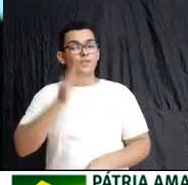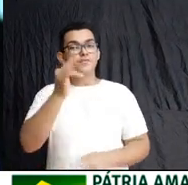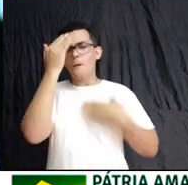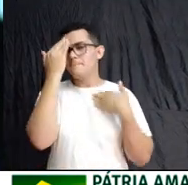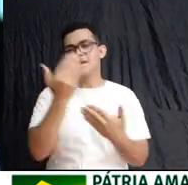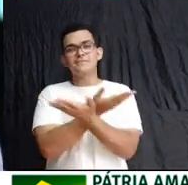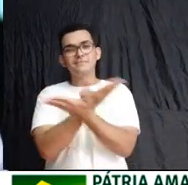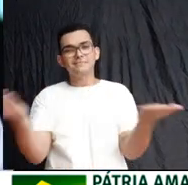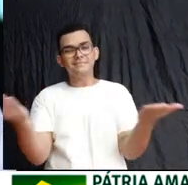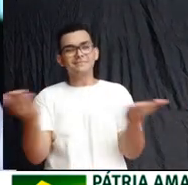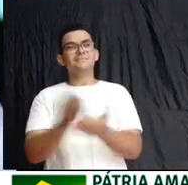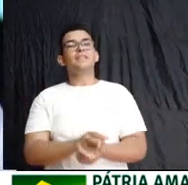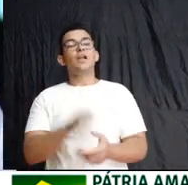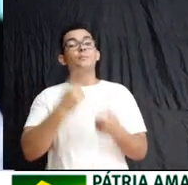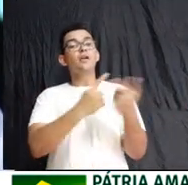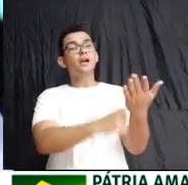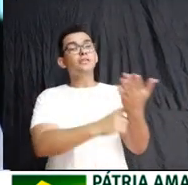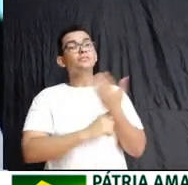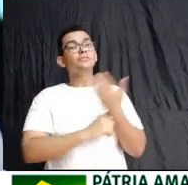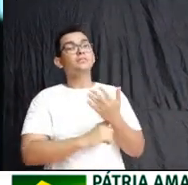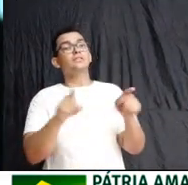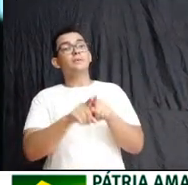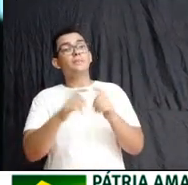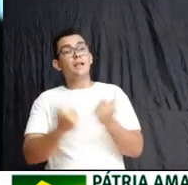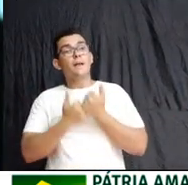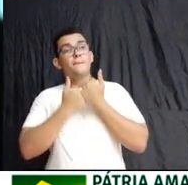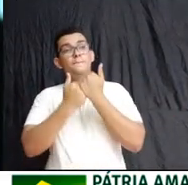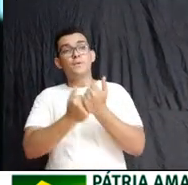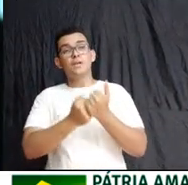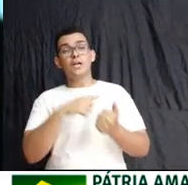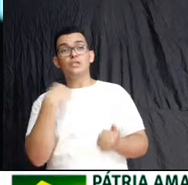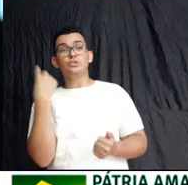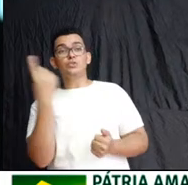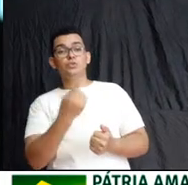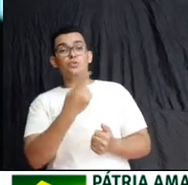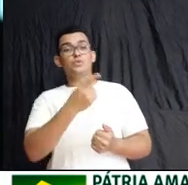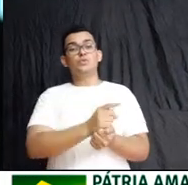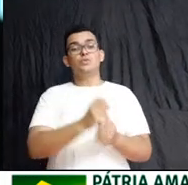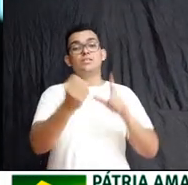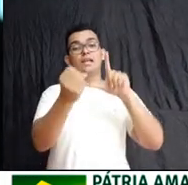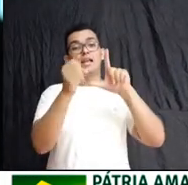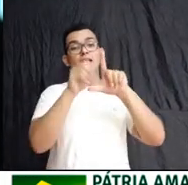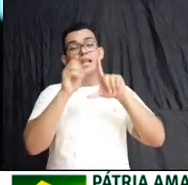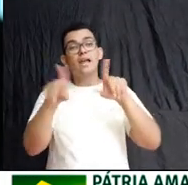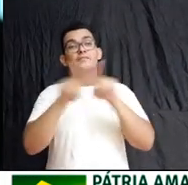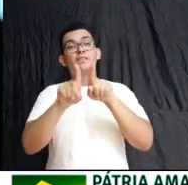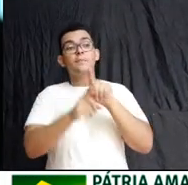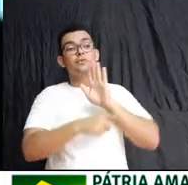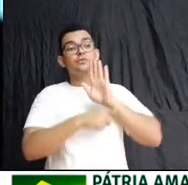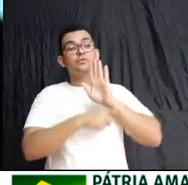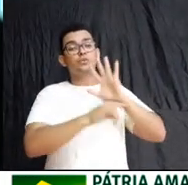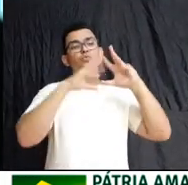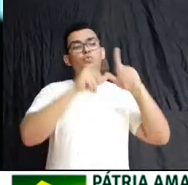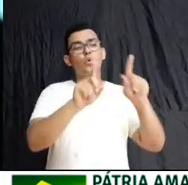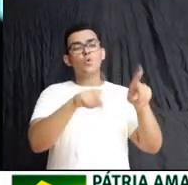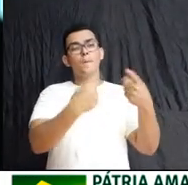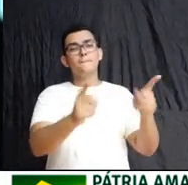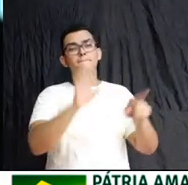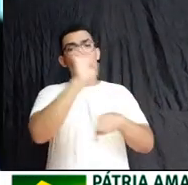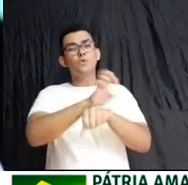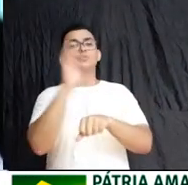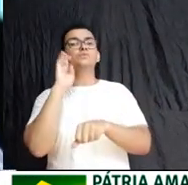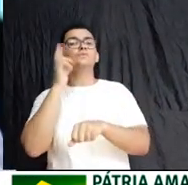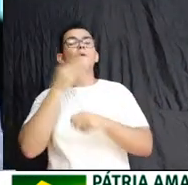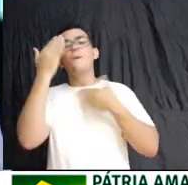estar ajudando, colaborando e apoiando a nossa live e ajudando nossos artistas aqui do Estado de Rondônia.